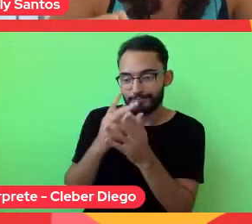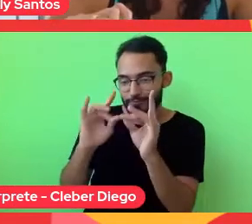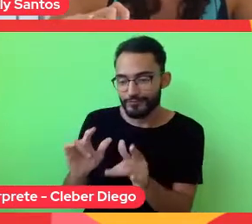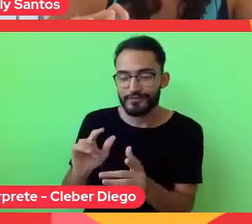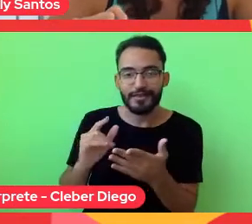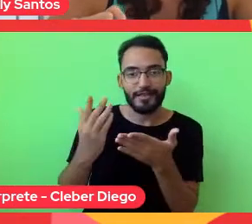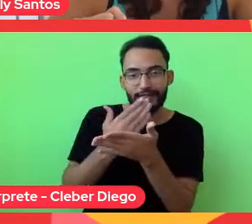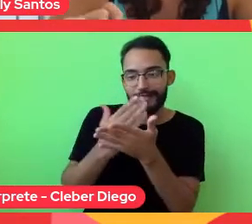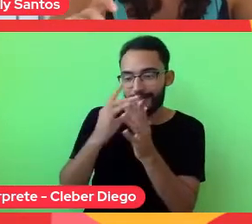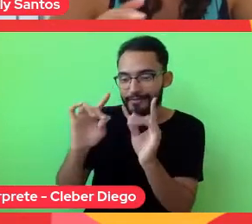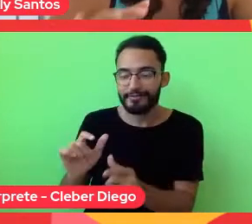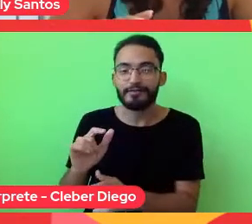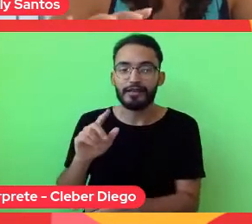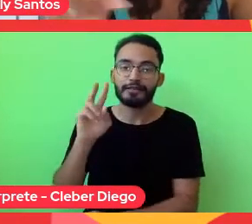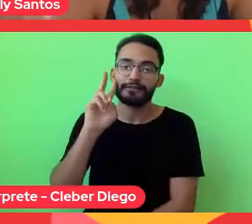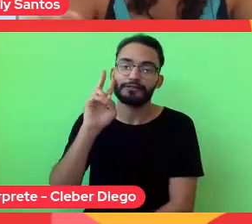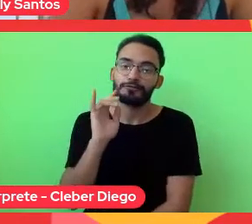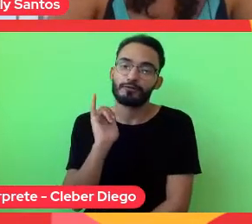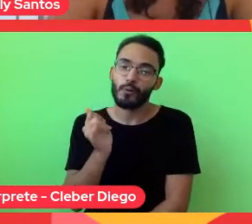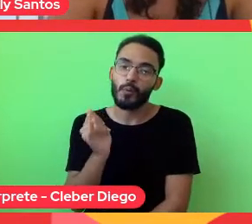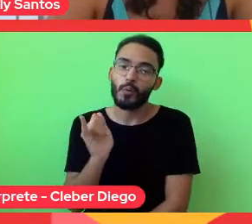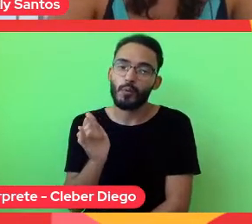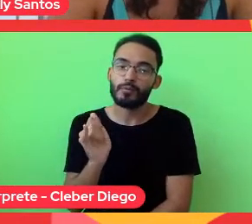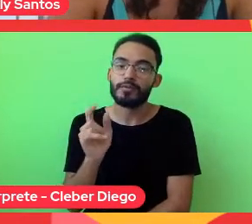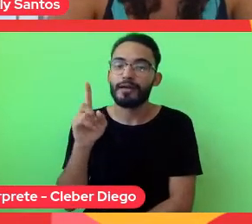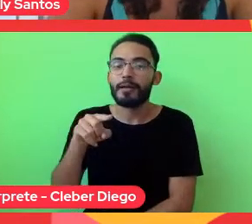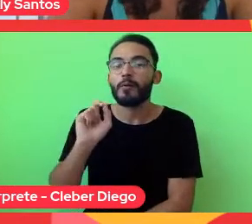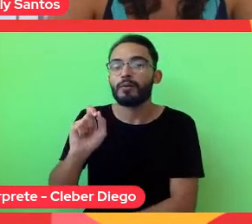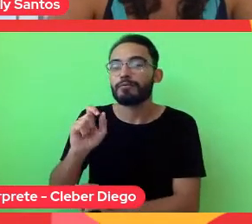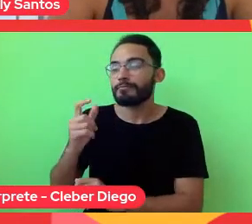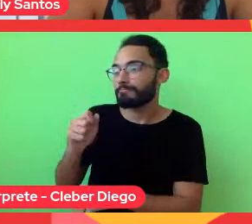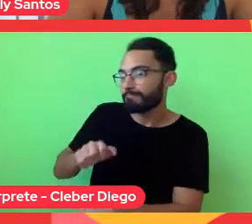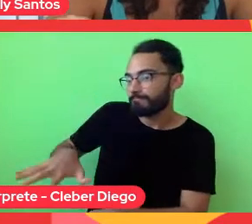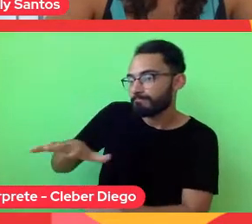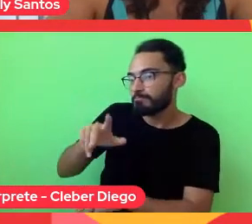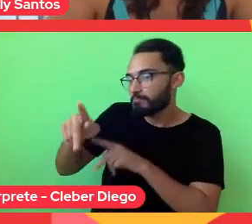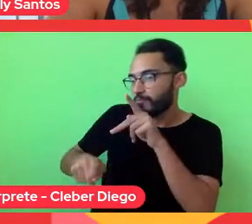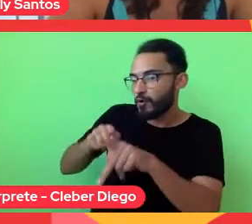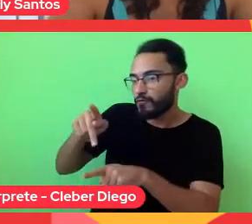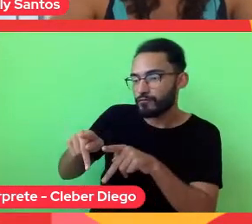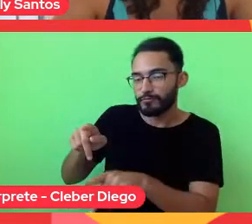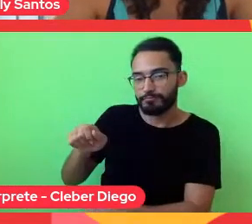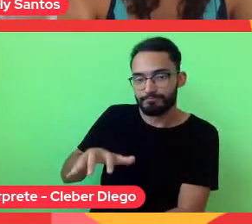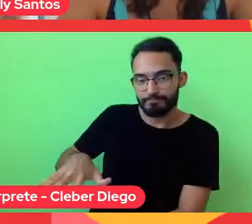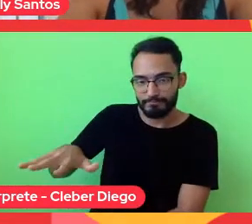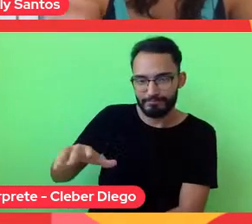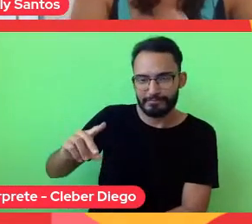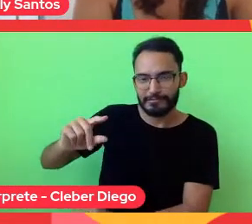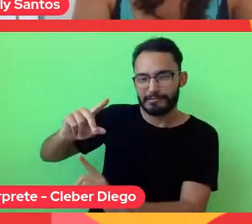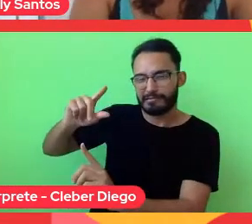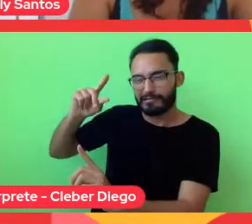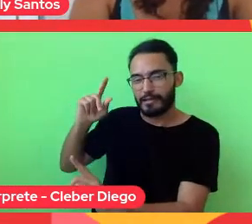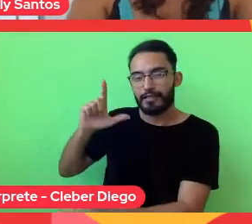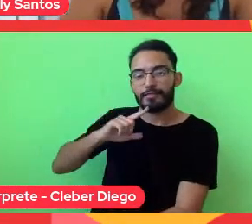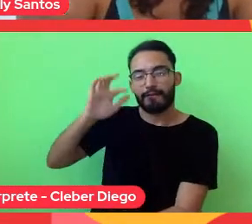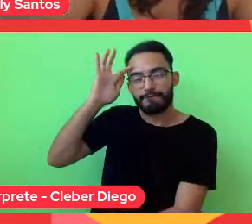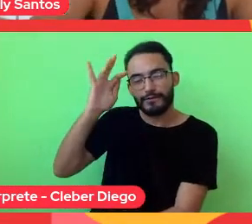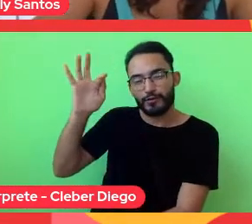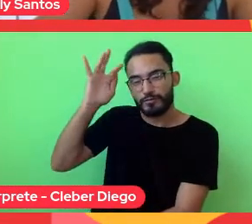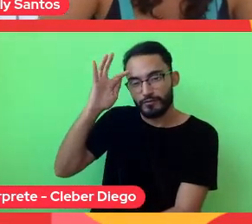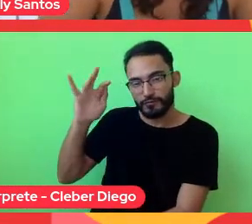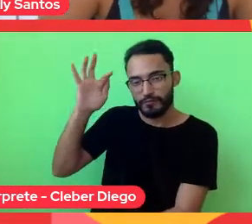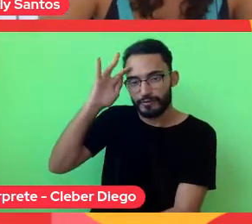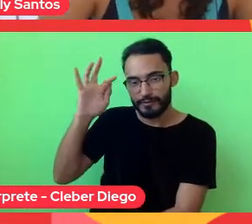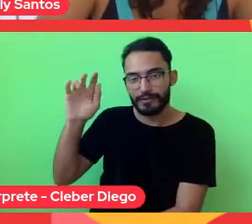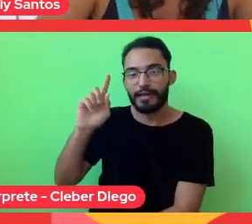na verdade, de um povo que é os toltecas, né? Então ele traz a filosofia tolteca, é um povo que